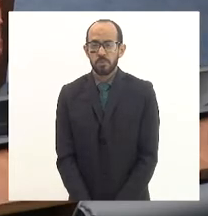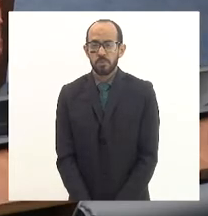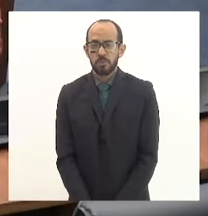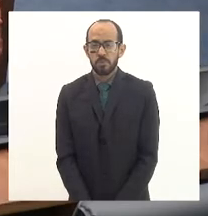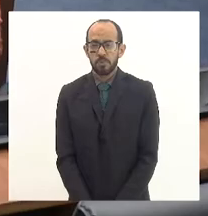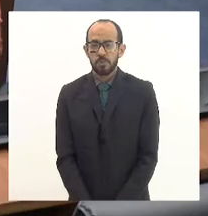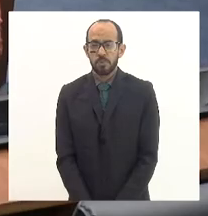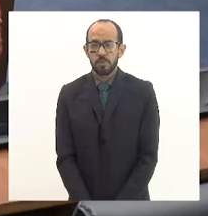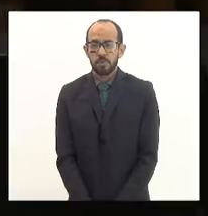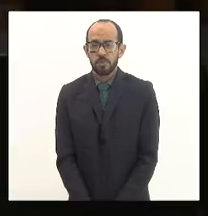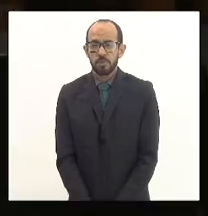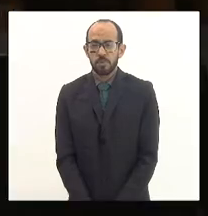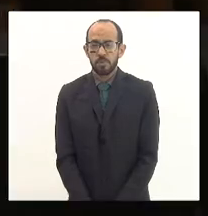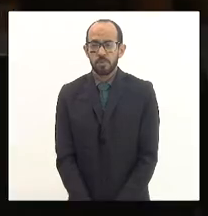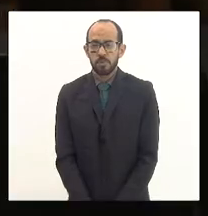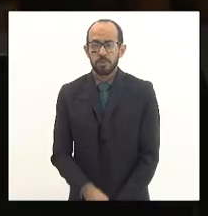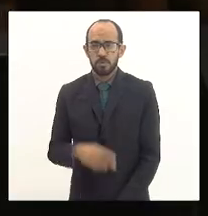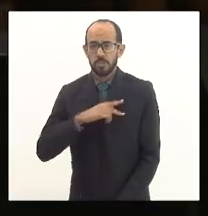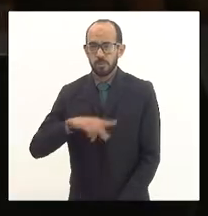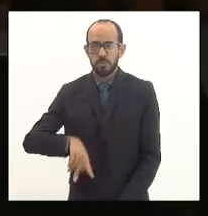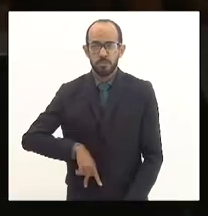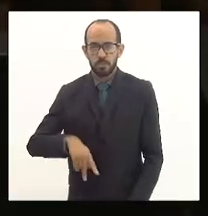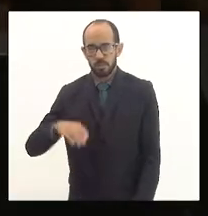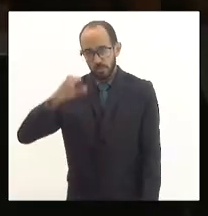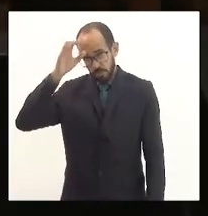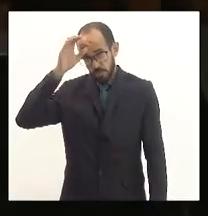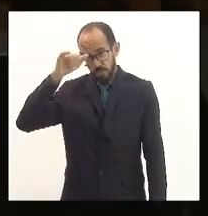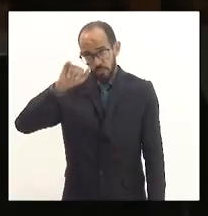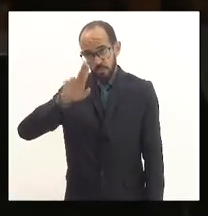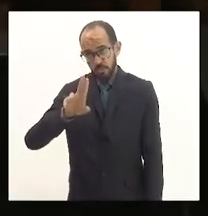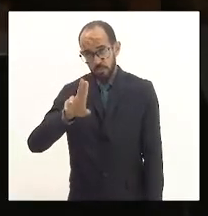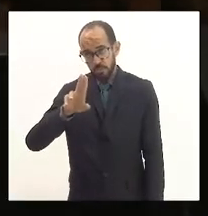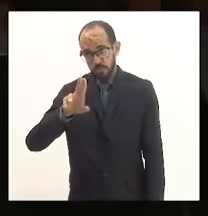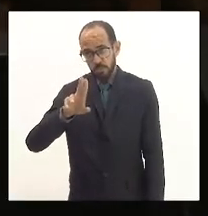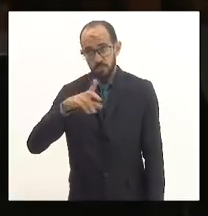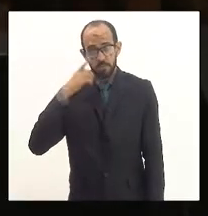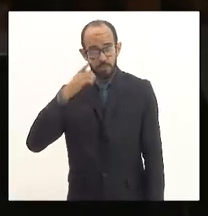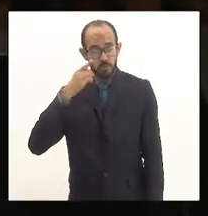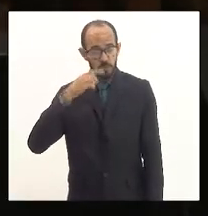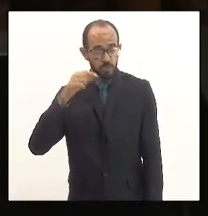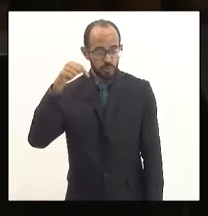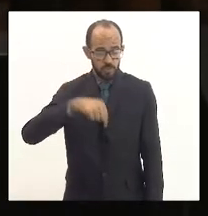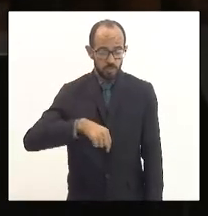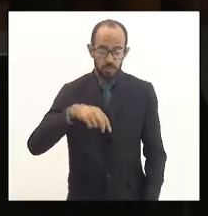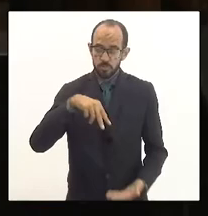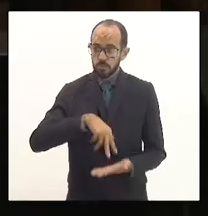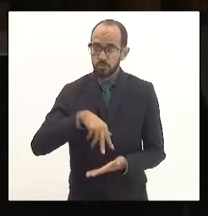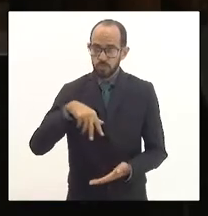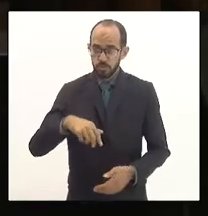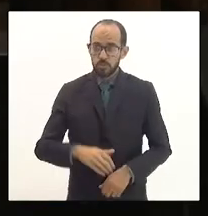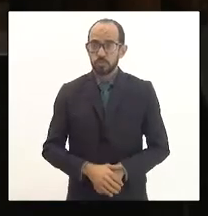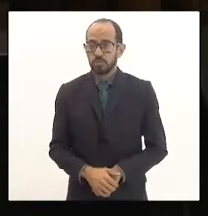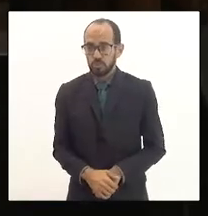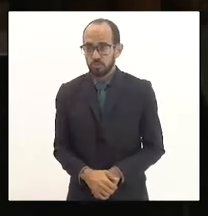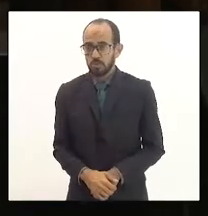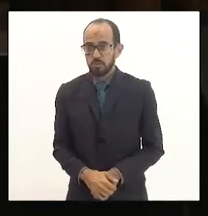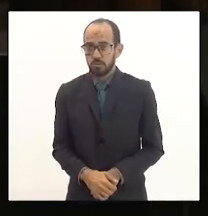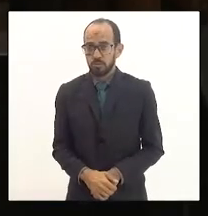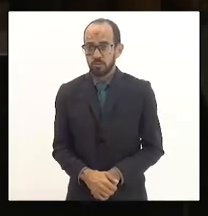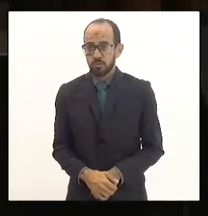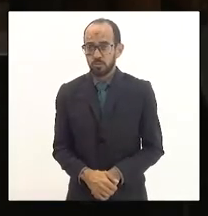o presidente Tia Jô deputados aqui presente é